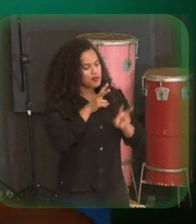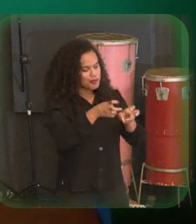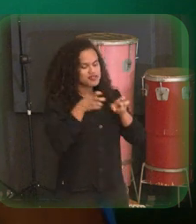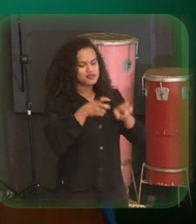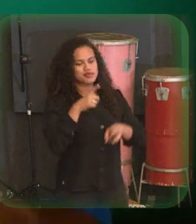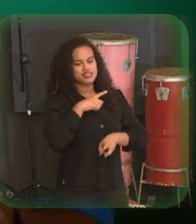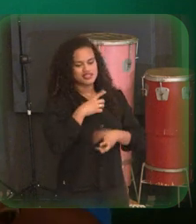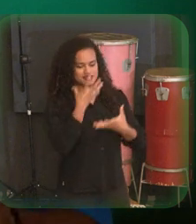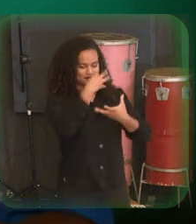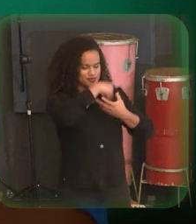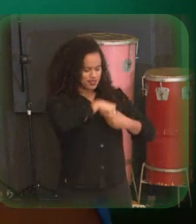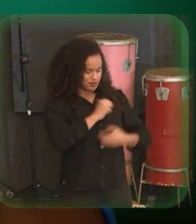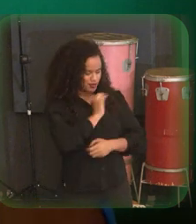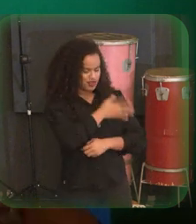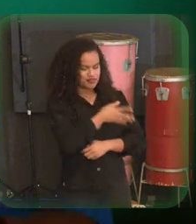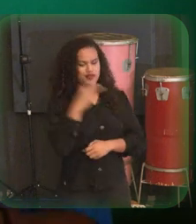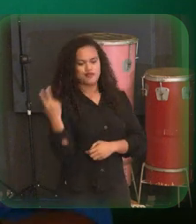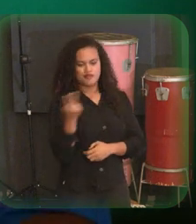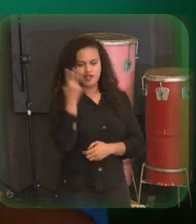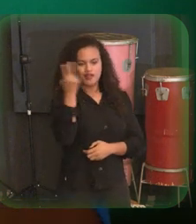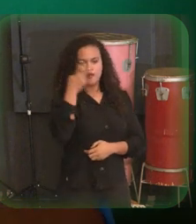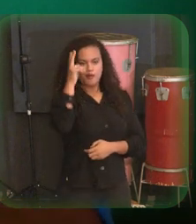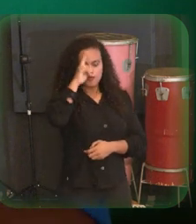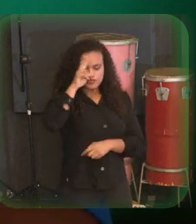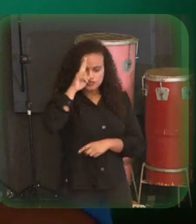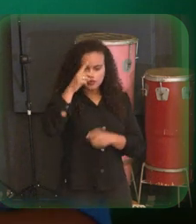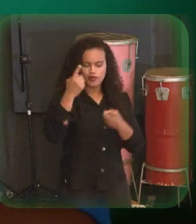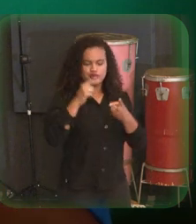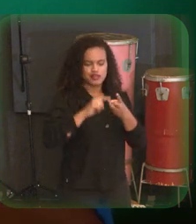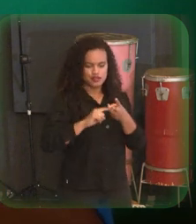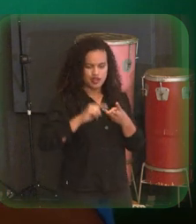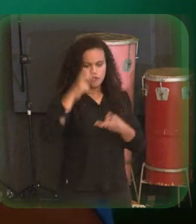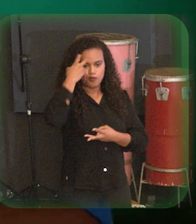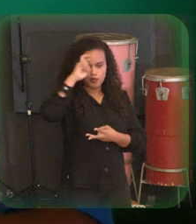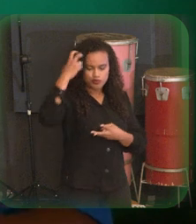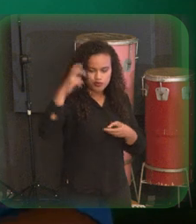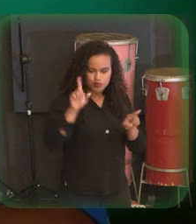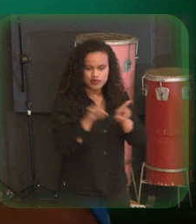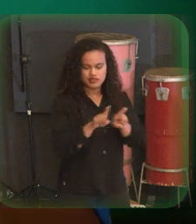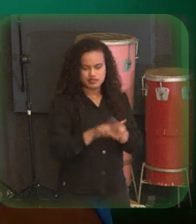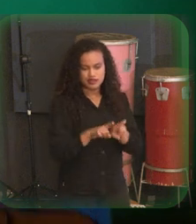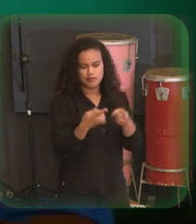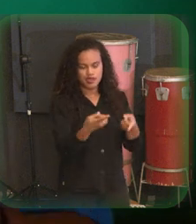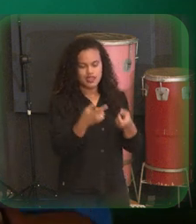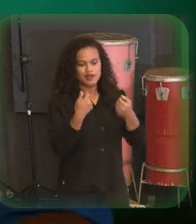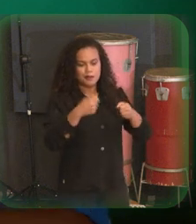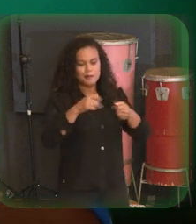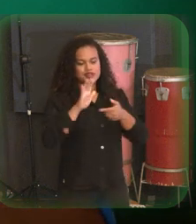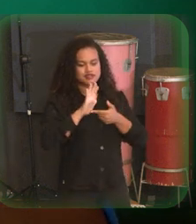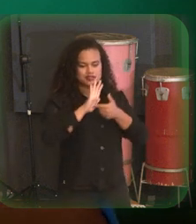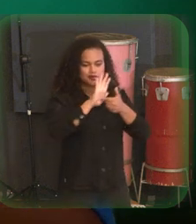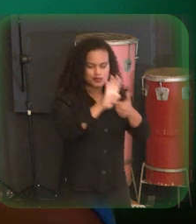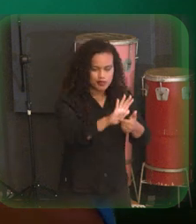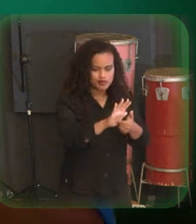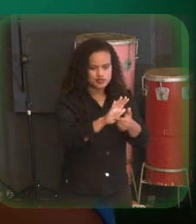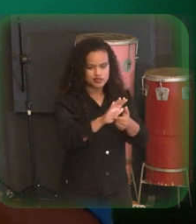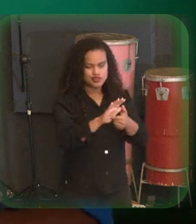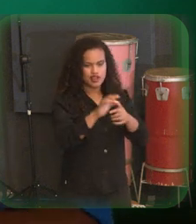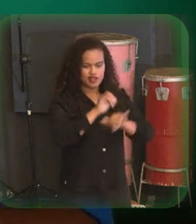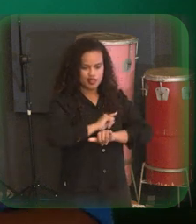valores, que tem história, que tem cultura, que precisa ser dita, e reproduzida, que precisa